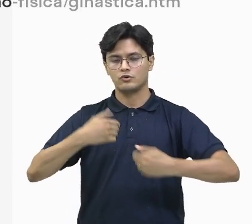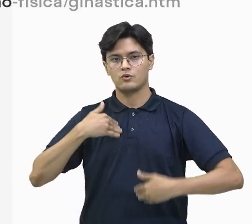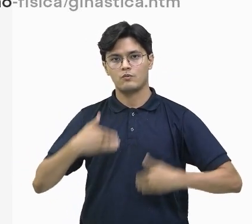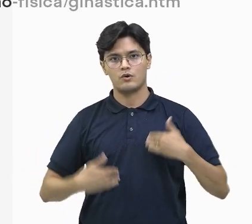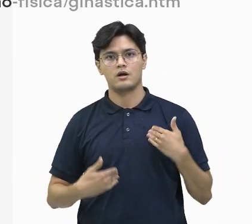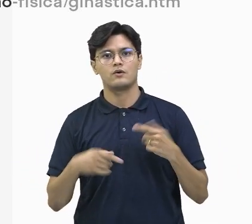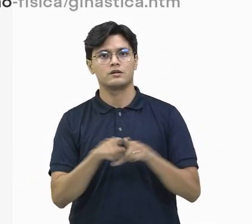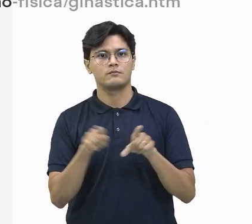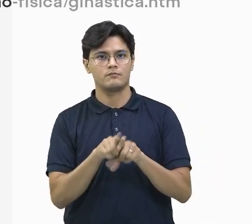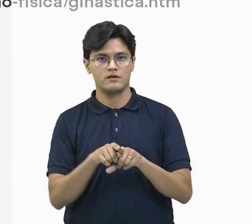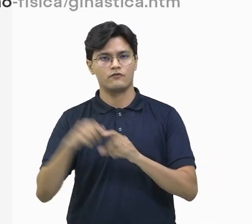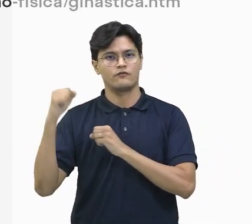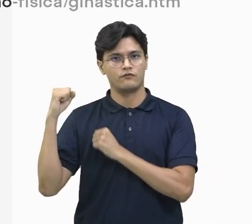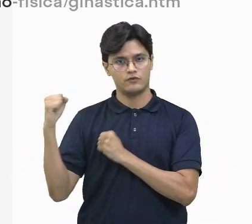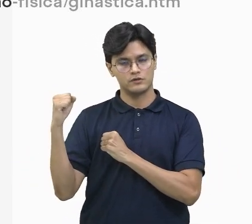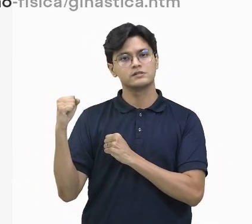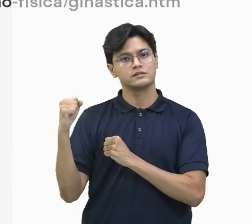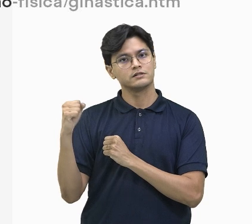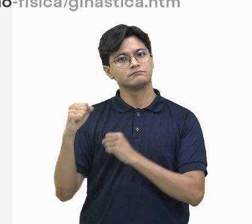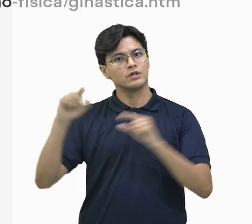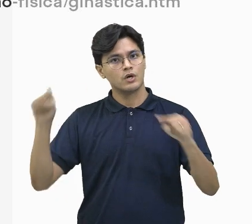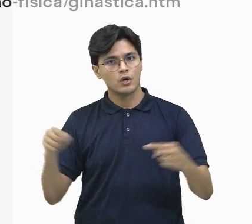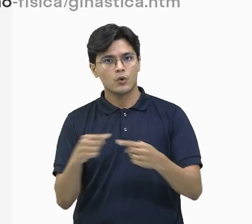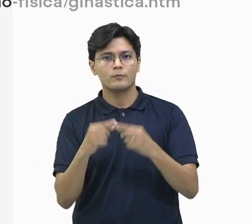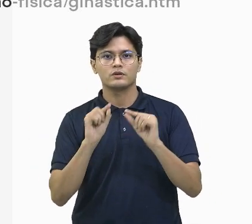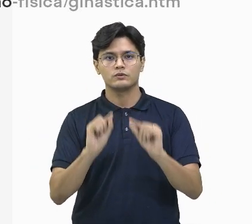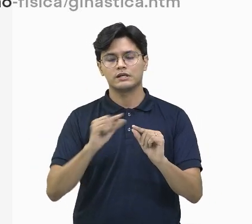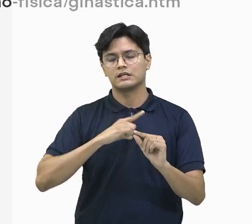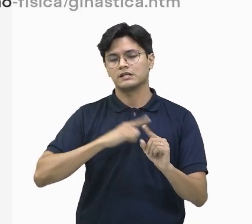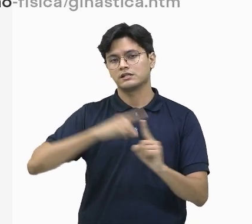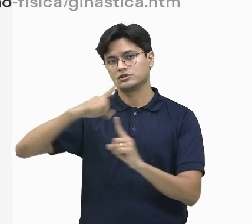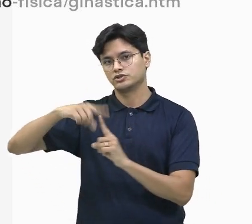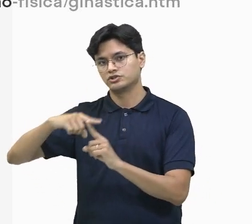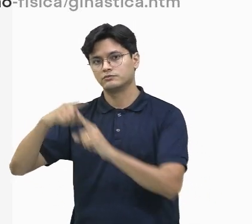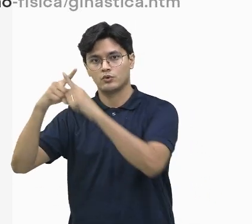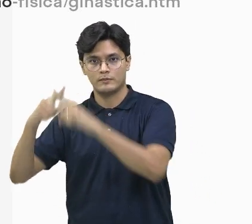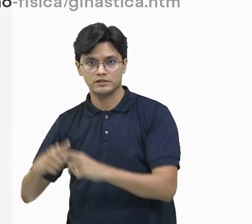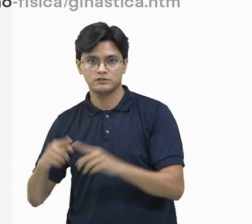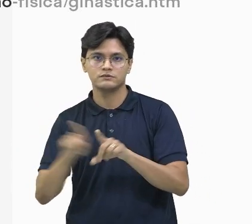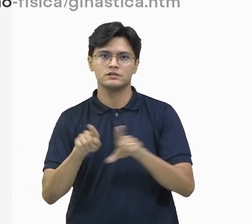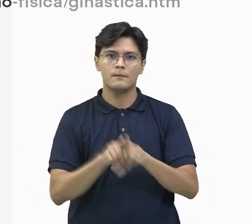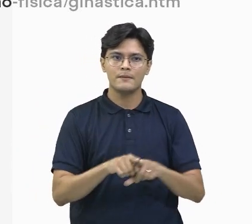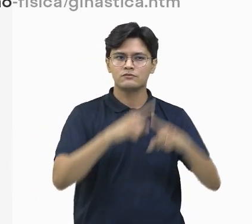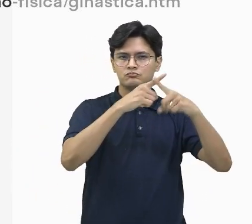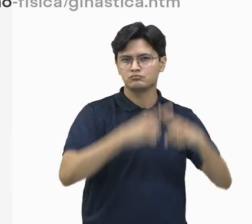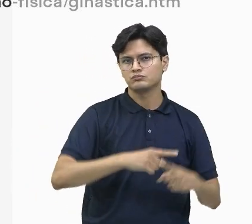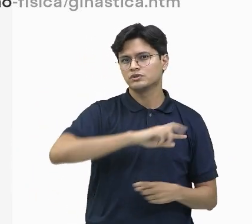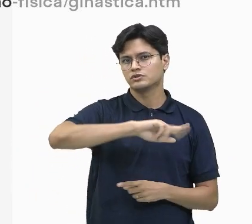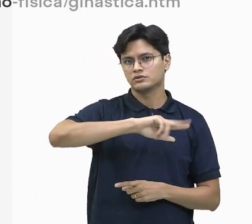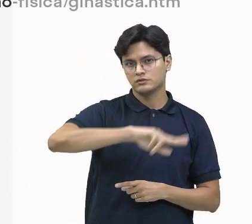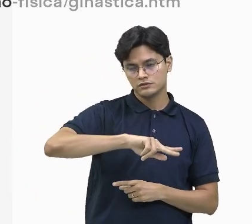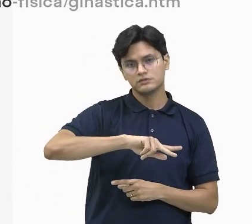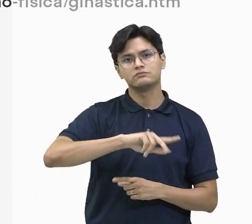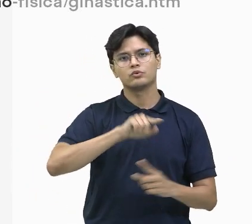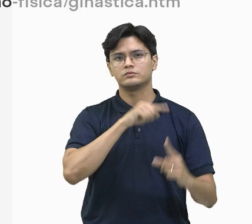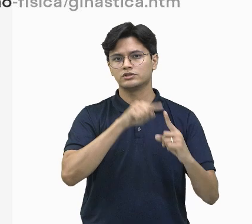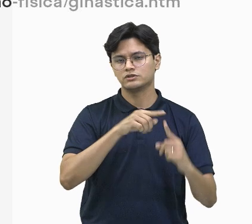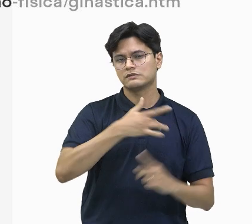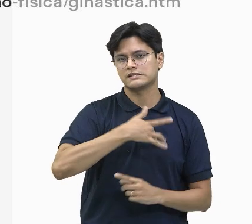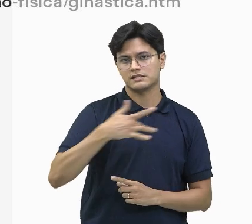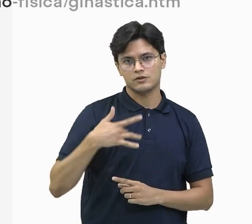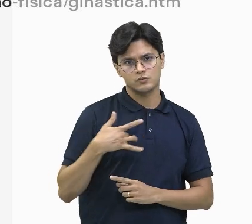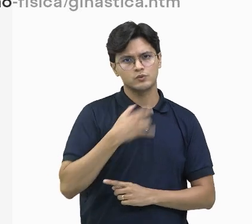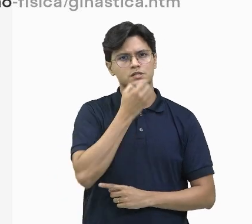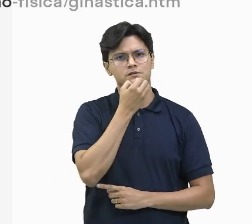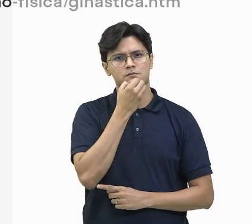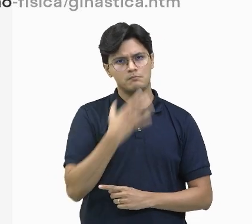caracterizada como esporte, e não competitiva, como exercício físico em prol da saúde e do bem-estar. Além